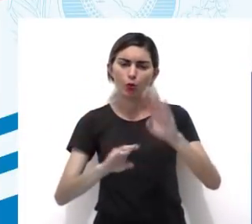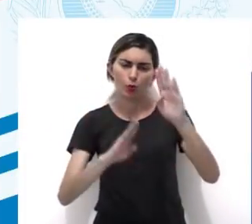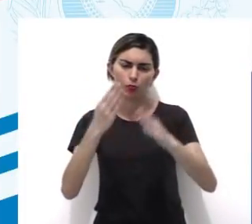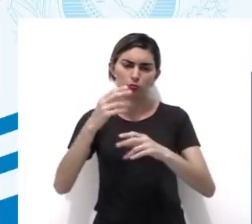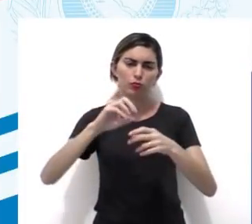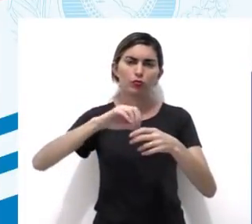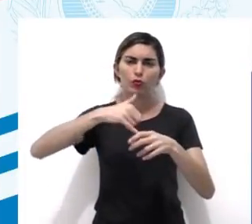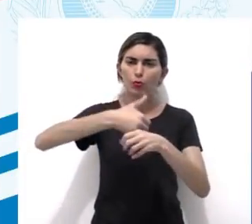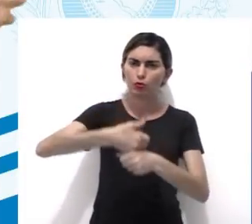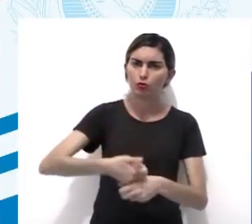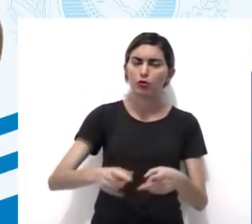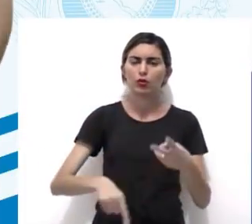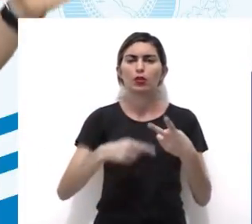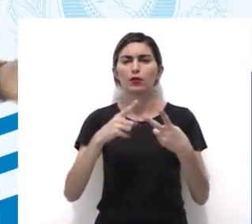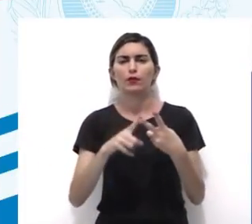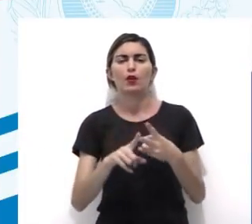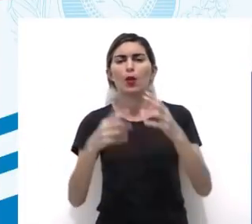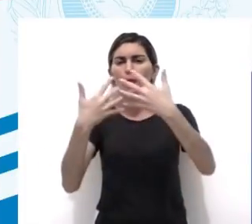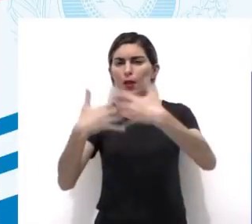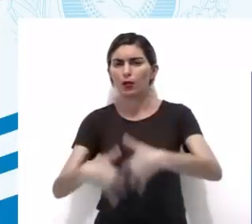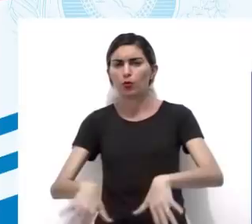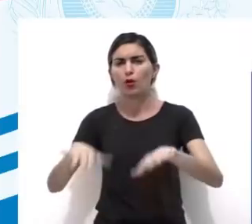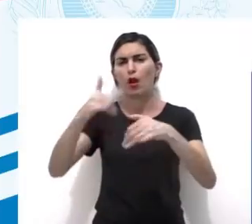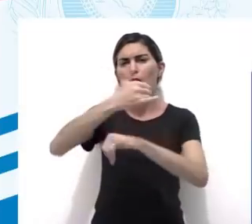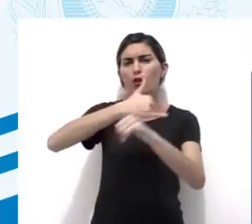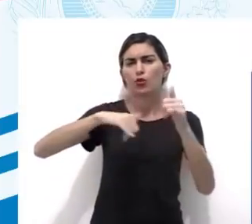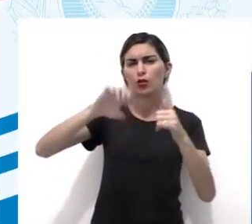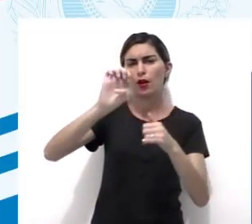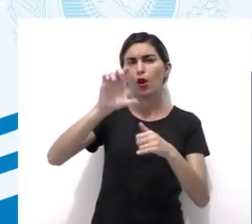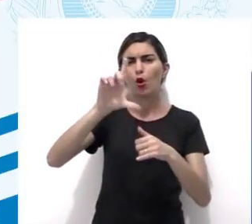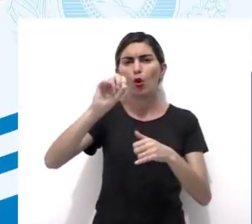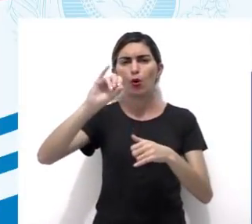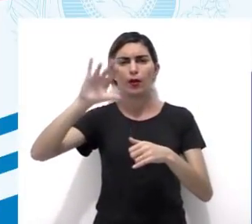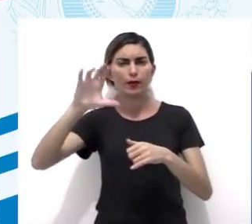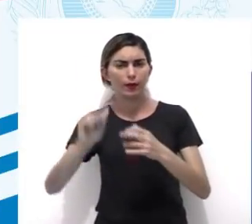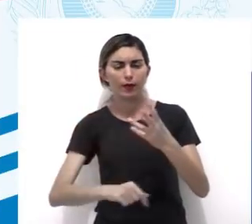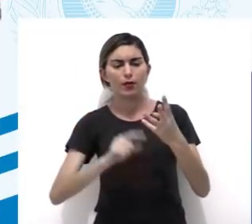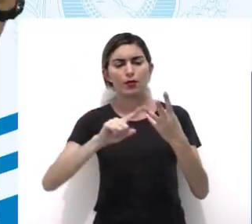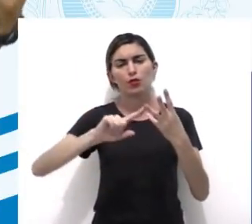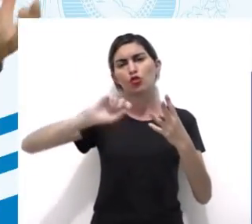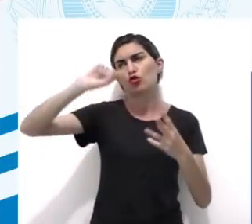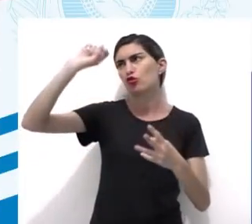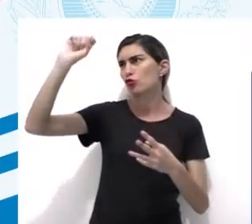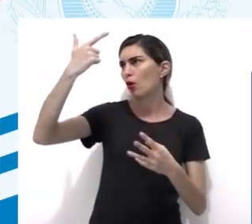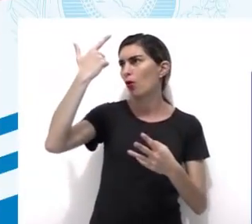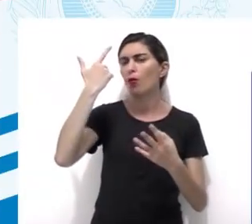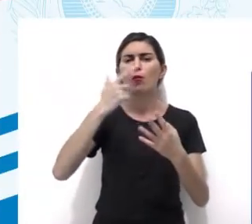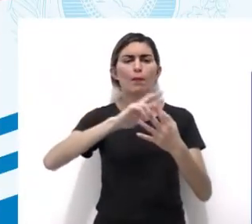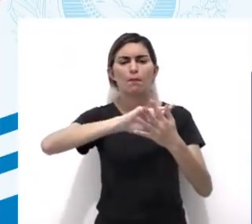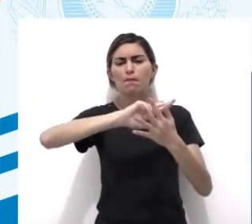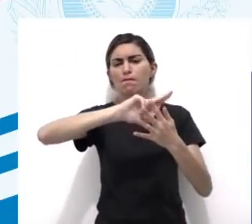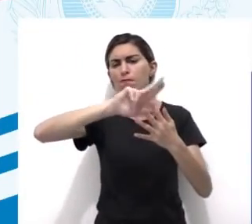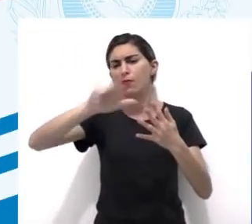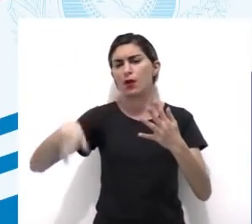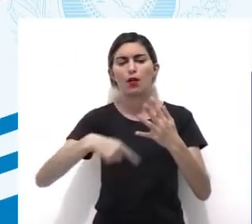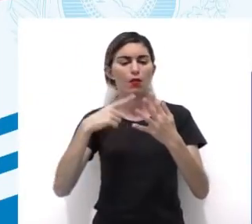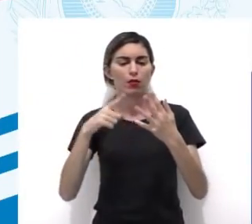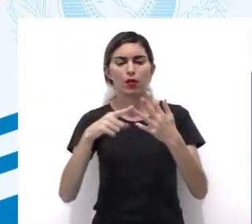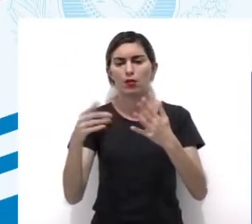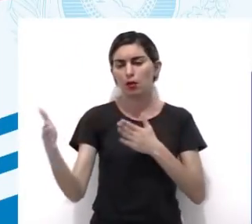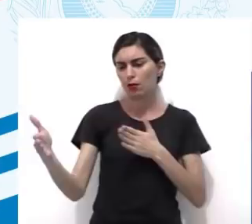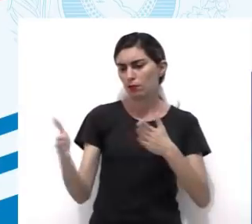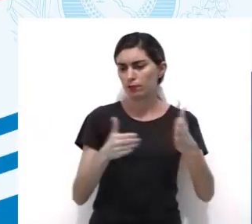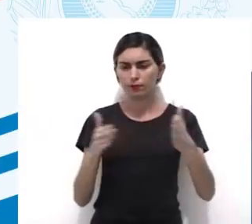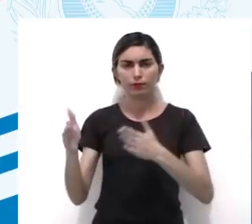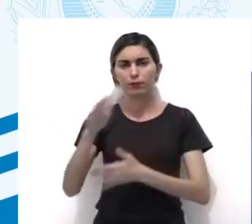são combustíveis baseados em fontes naturais, como energia eólica, energia solar, enfim, vai caracterizar um terceiro